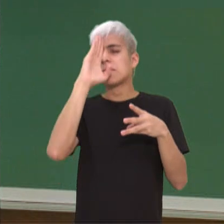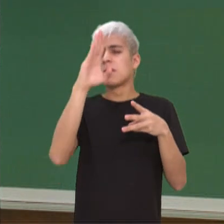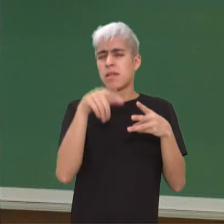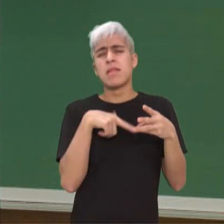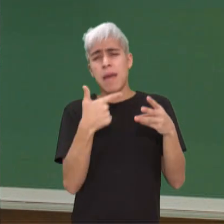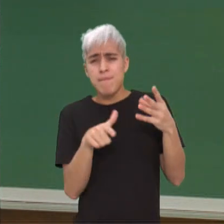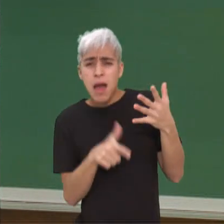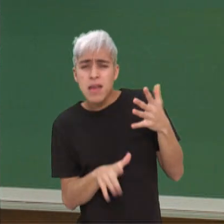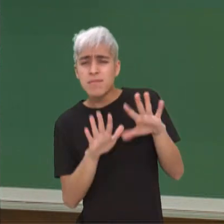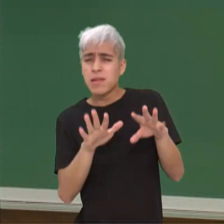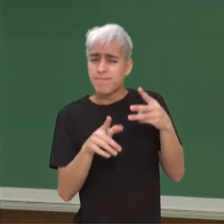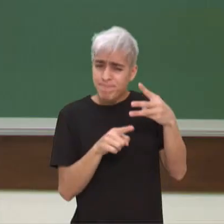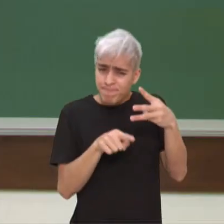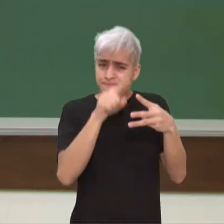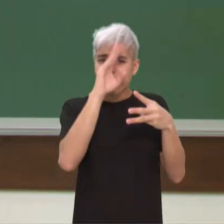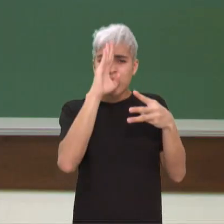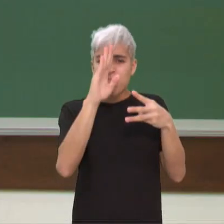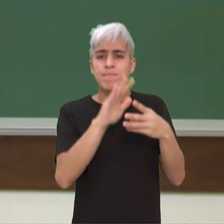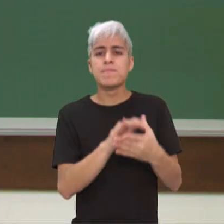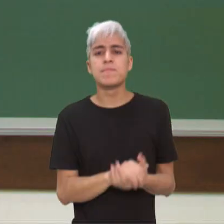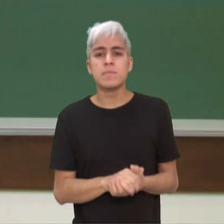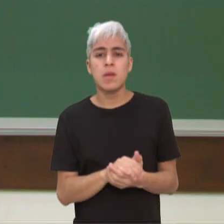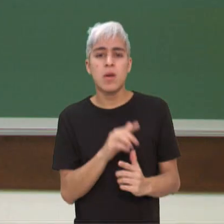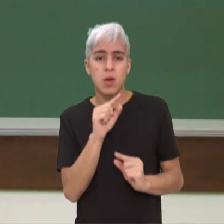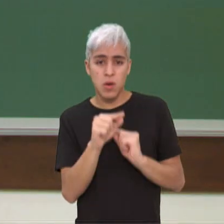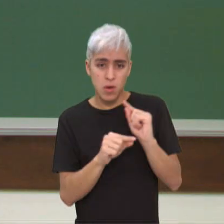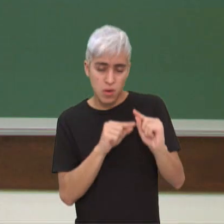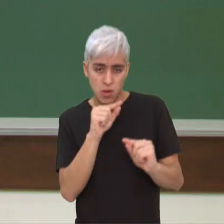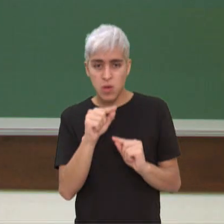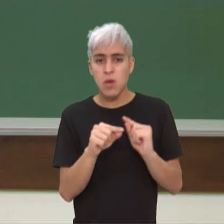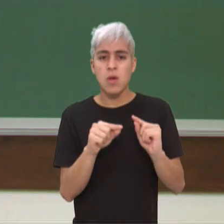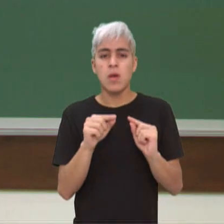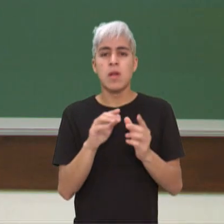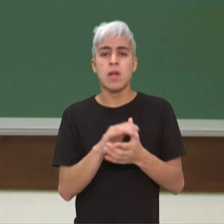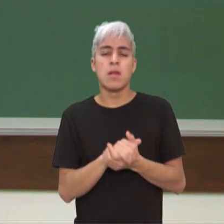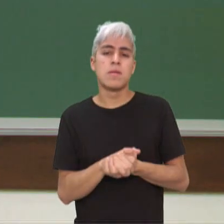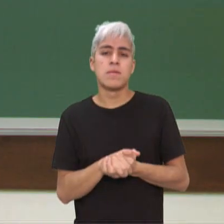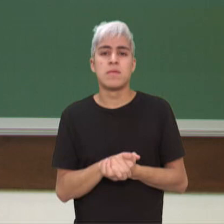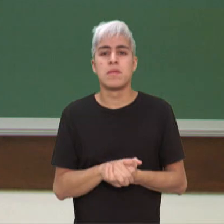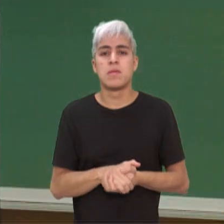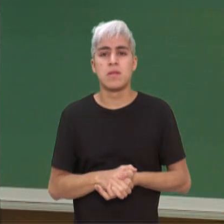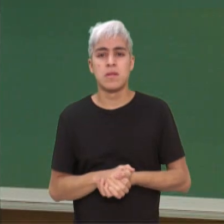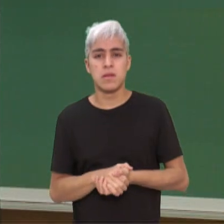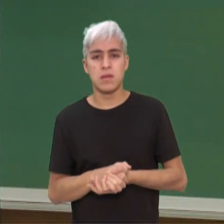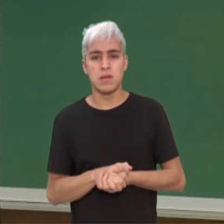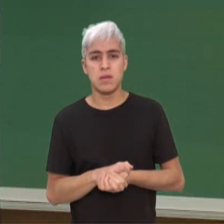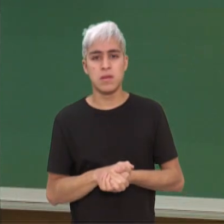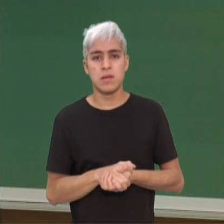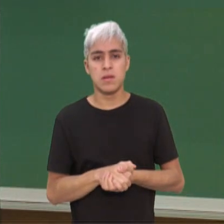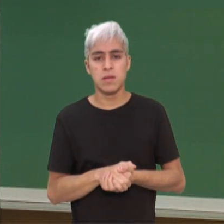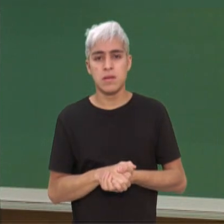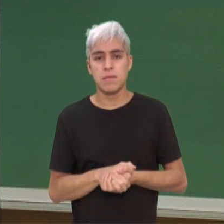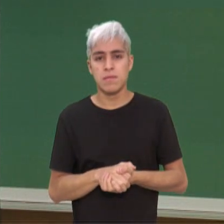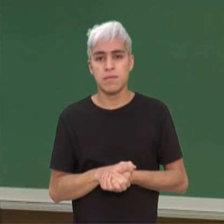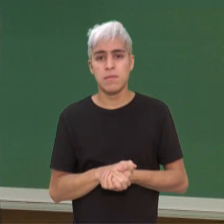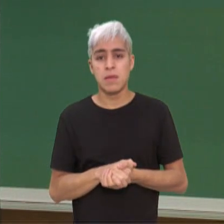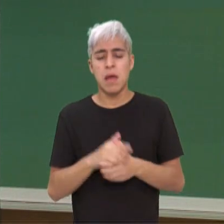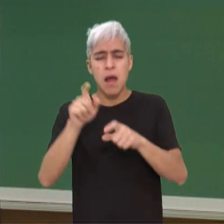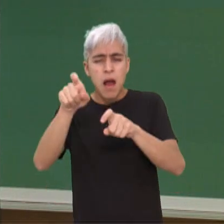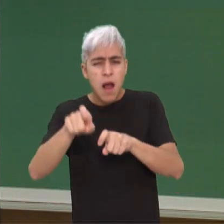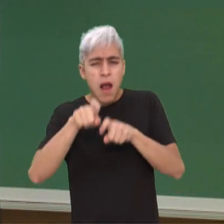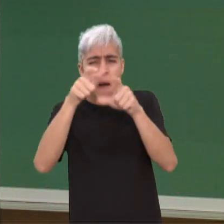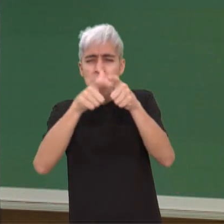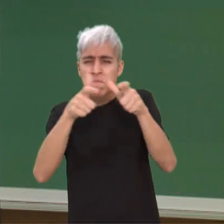aqui, tá? Que seria o alargamento das produções